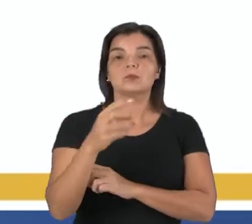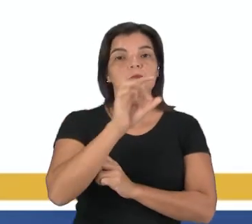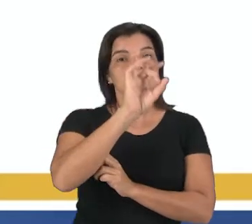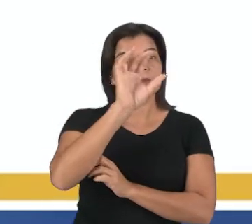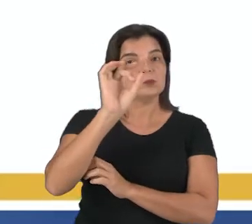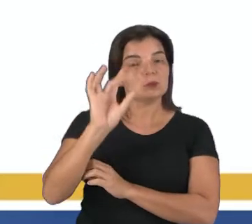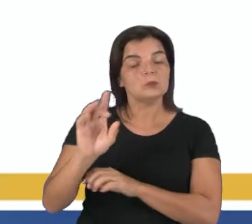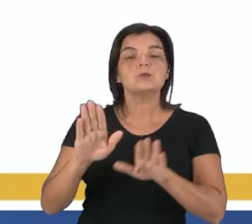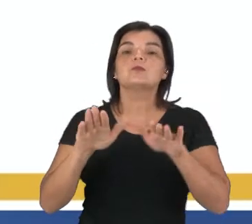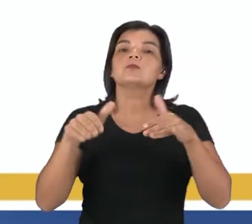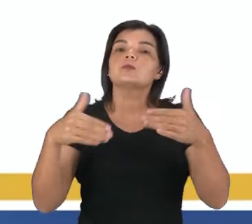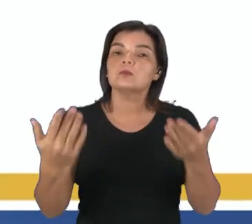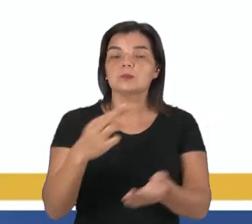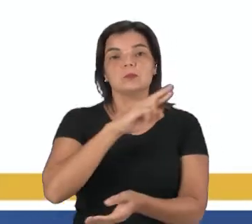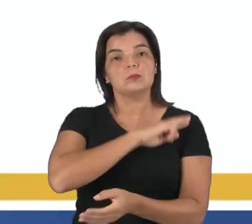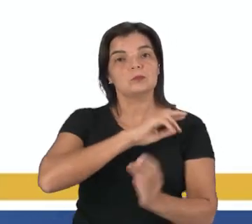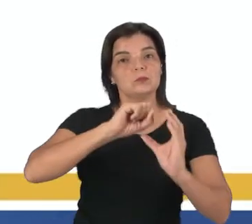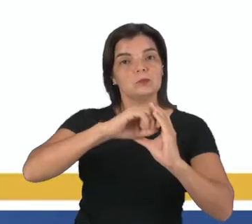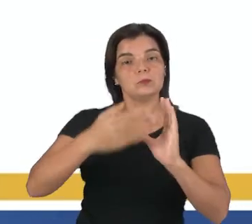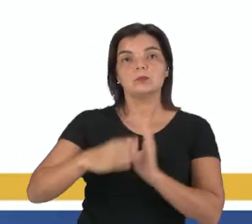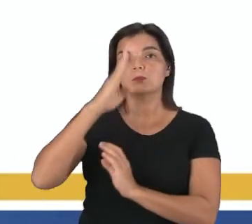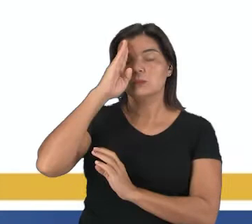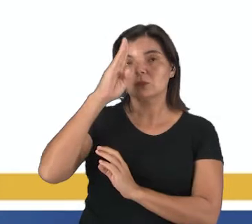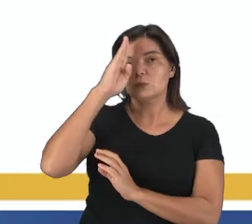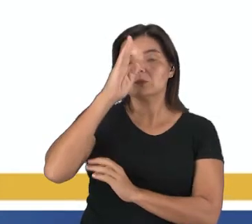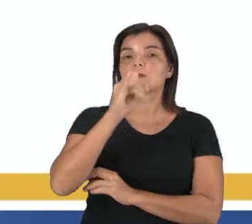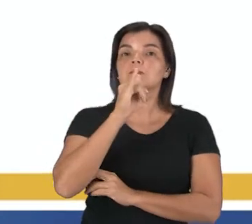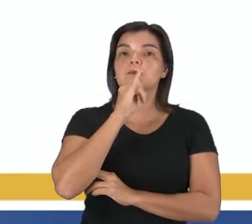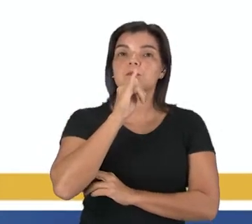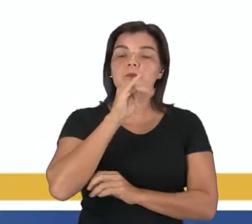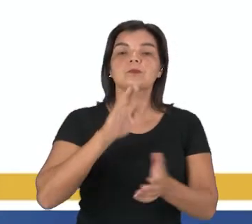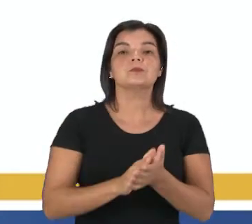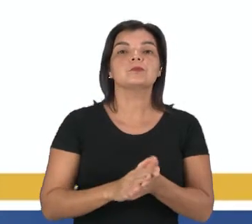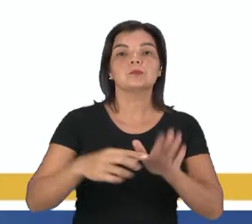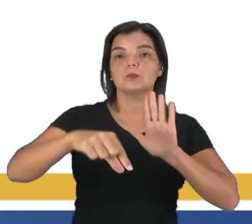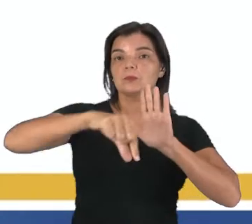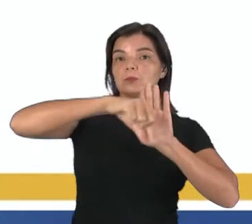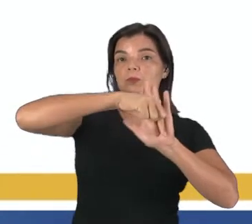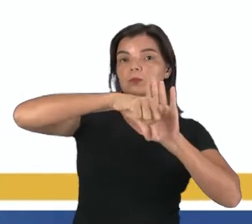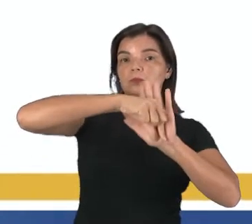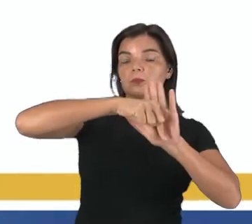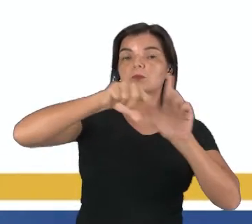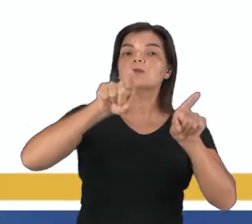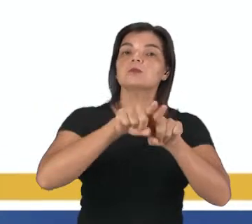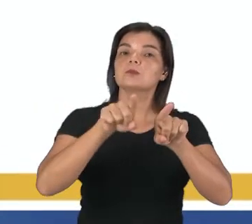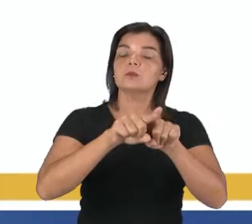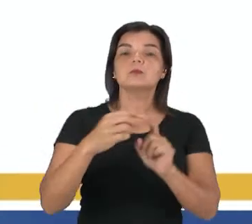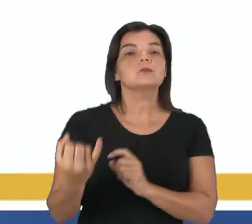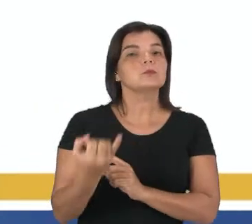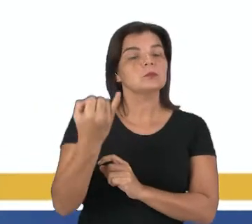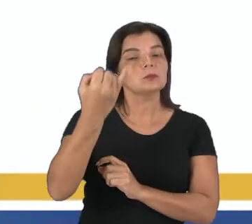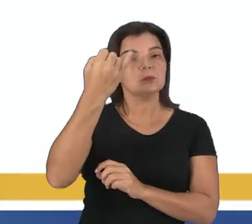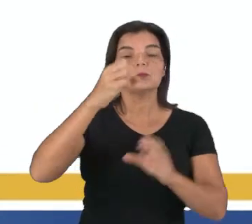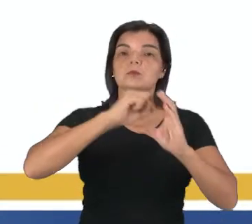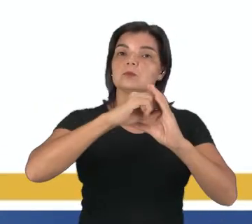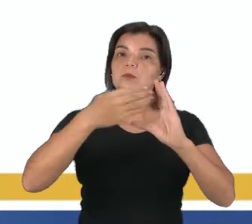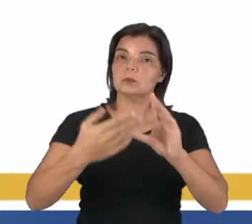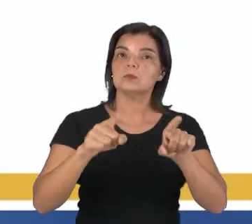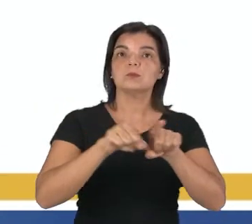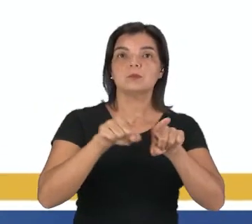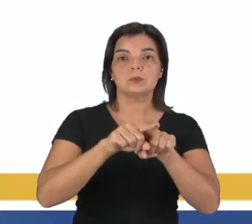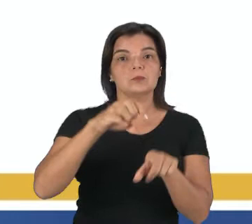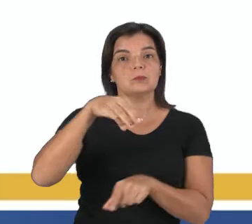por cada um ou quais que são suas características principais. A gente viu aí sobre a vagina, mas é importante também destacar as